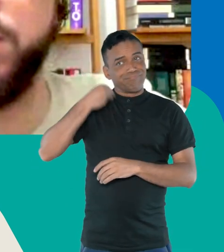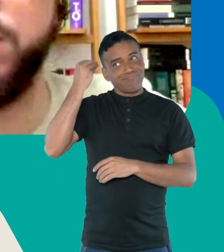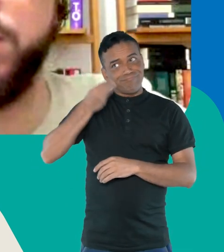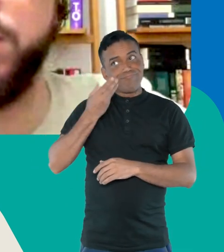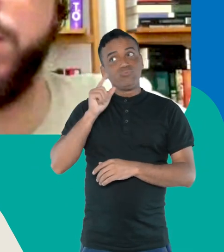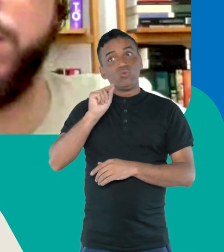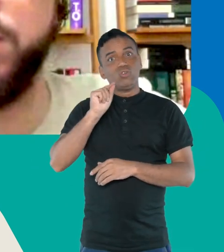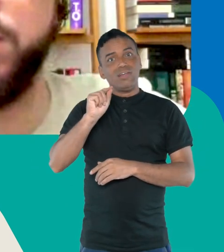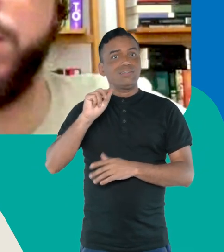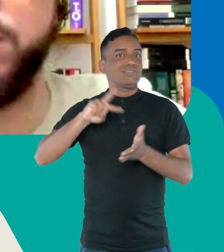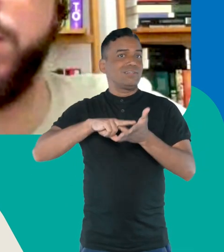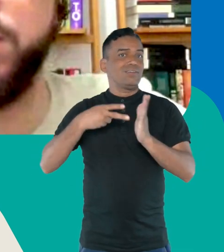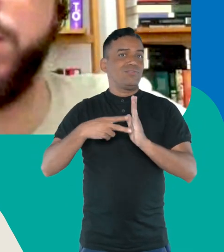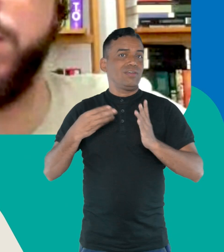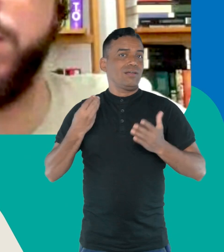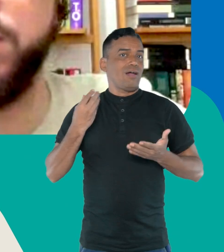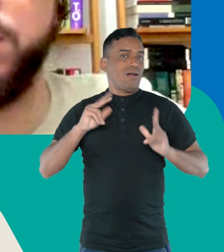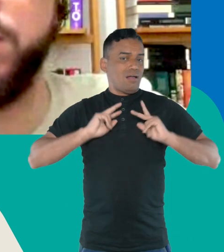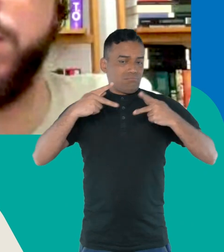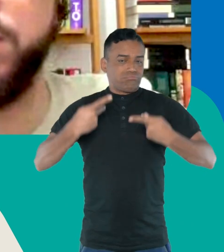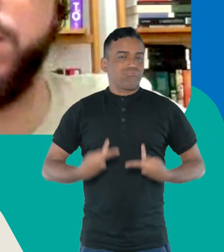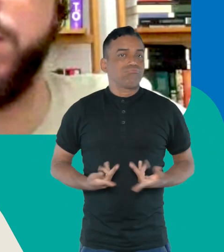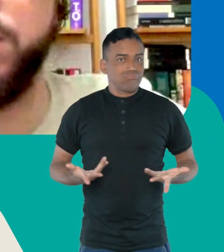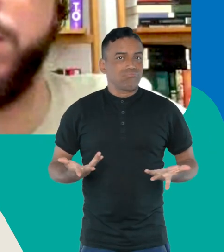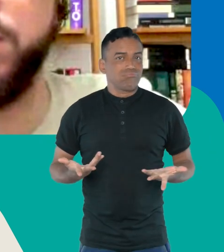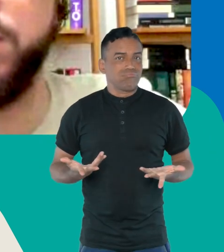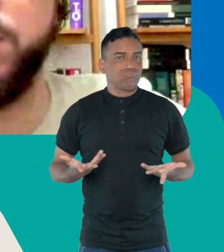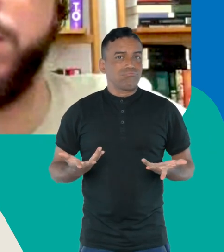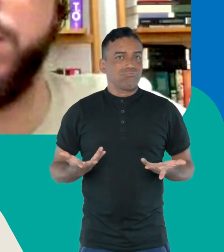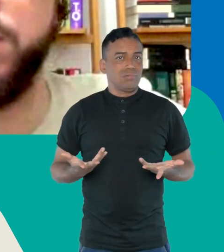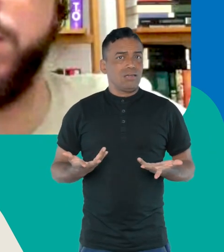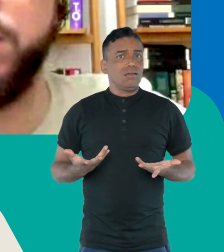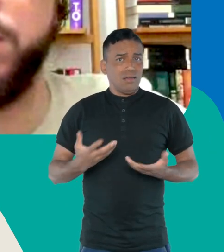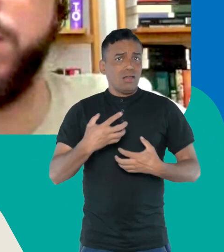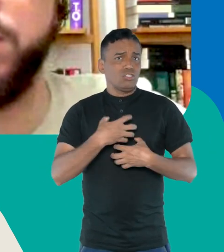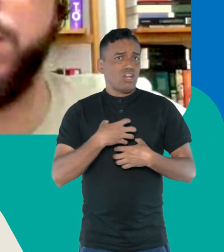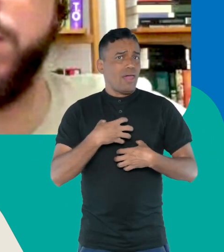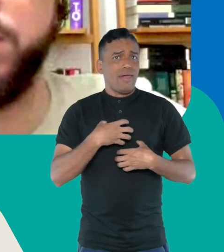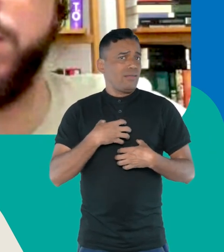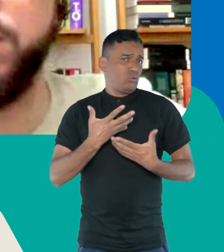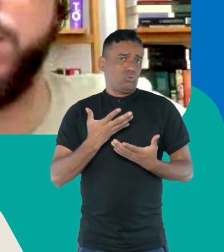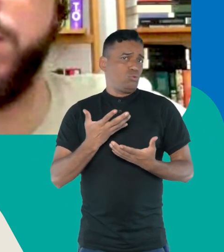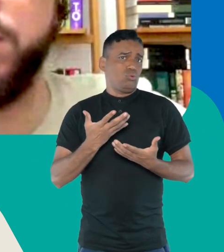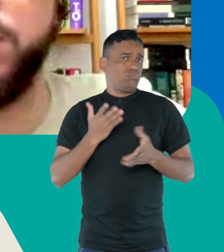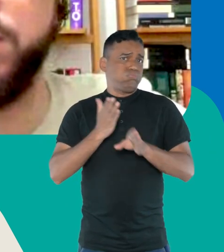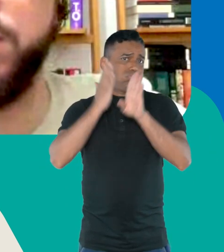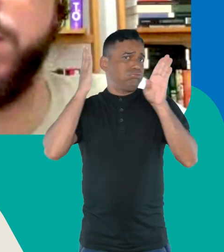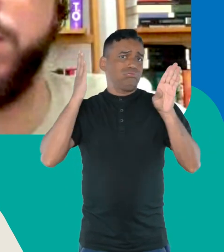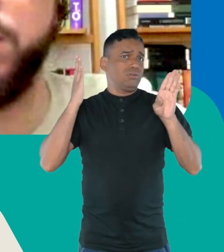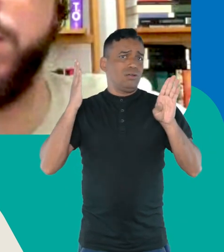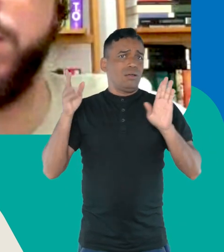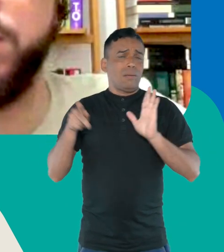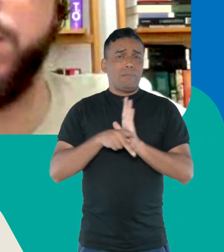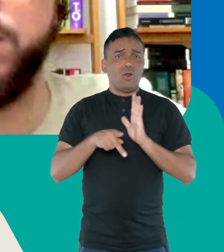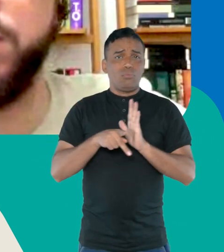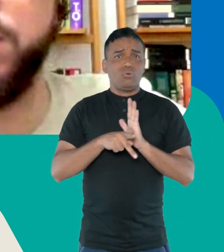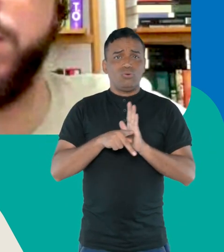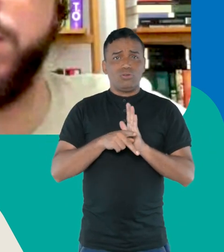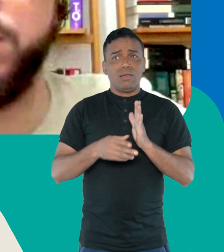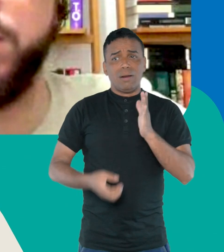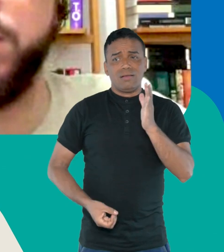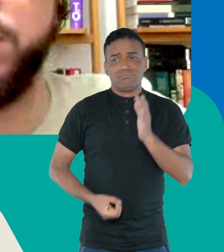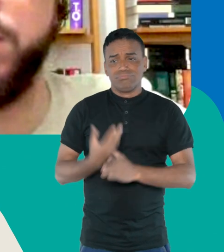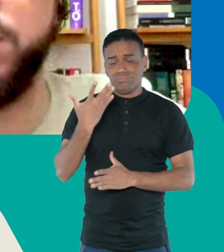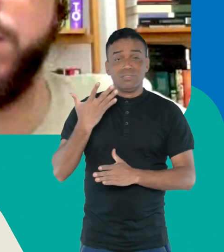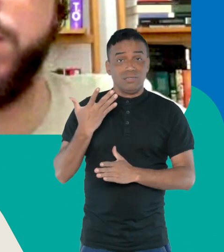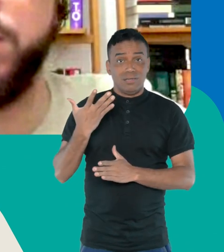que é ser humano. E ser humano, de maneira incontestável, para ser formado,